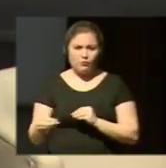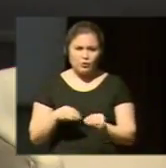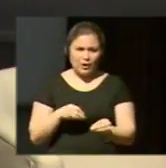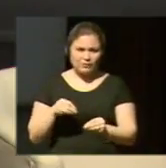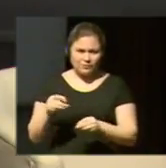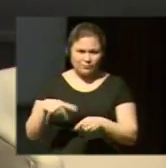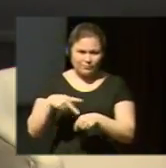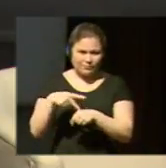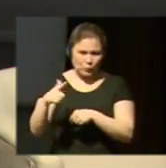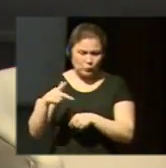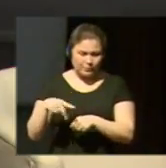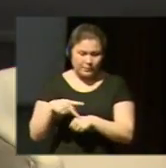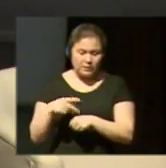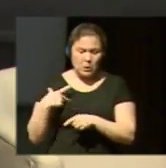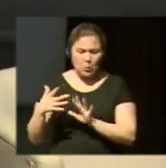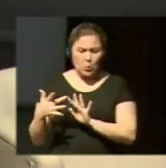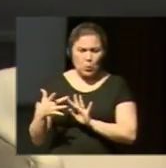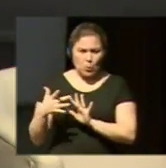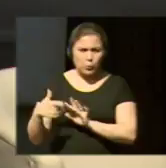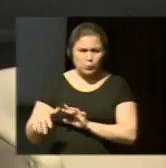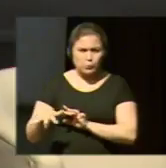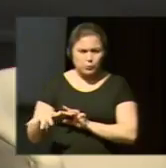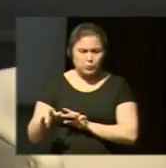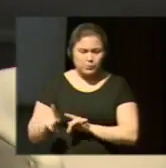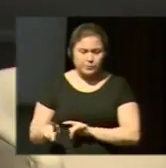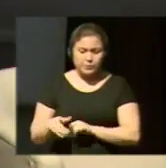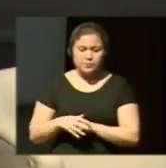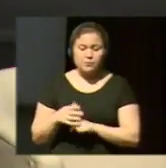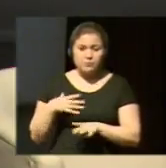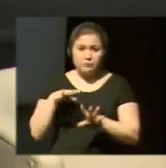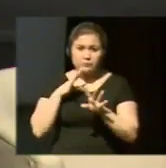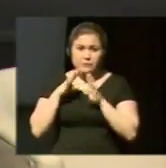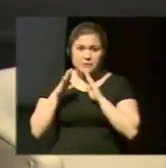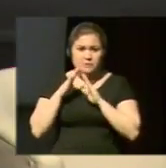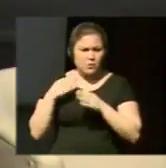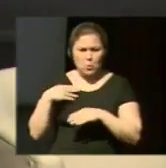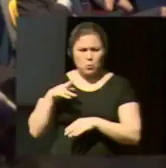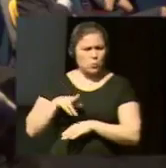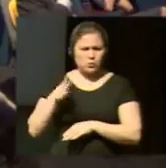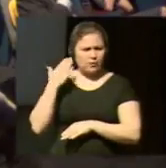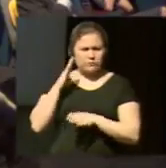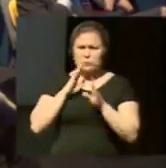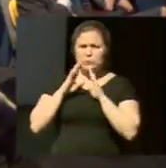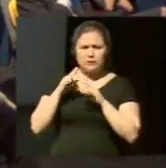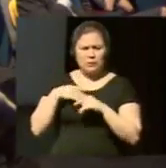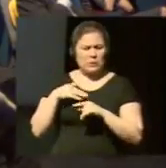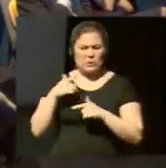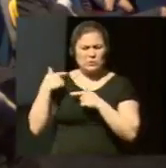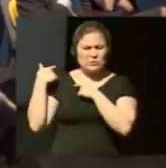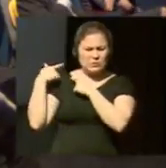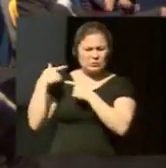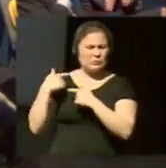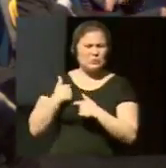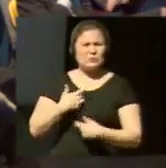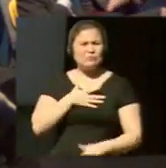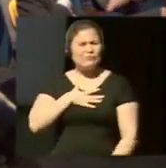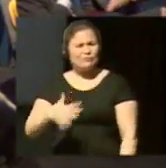eu entrei em contato com esses refugiados via Facebook. Eu não usava Facebook, eu sou da geração que não quer usar